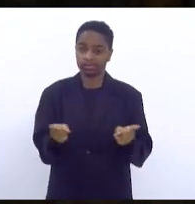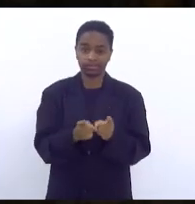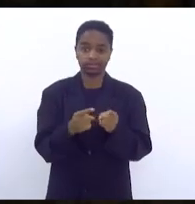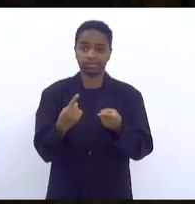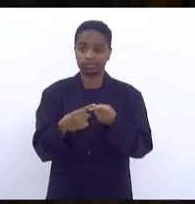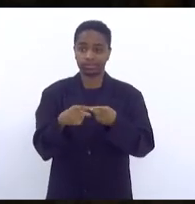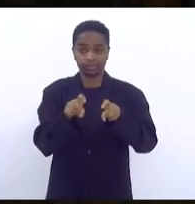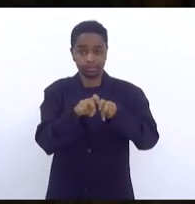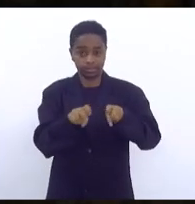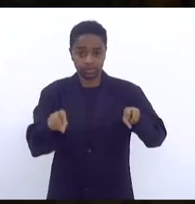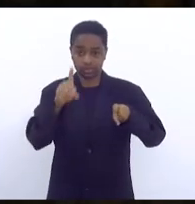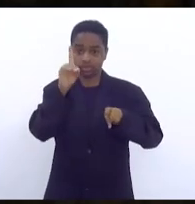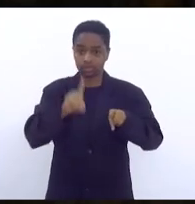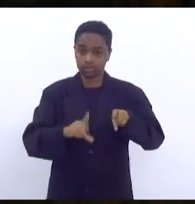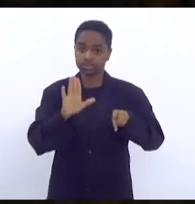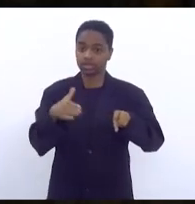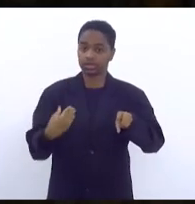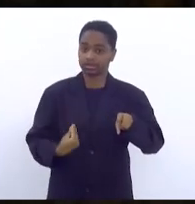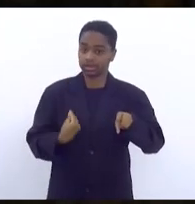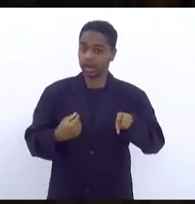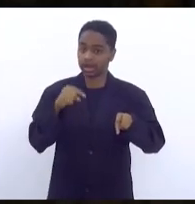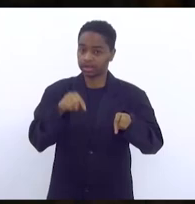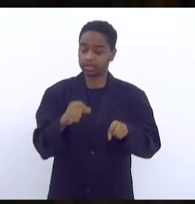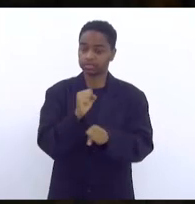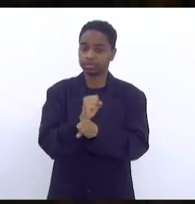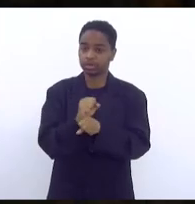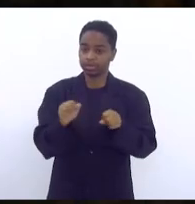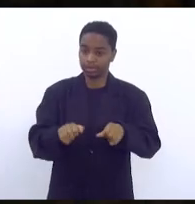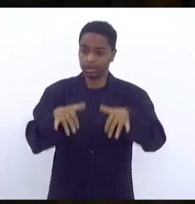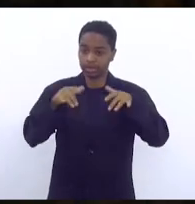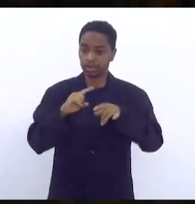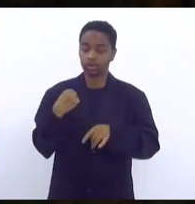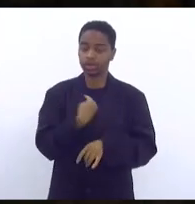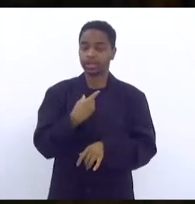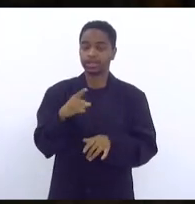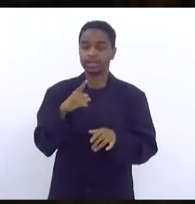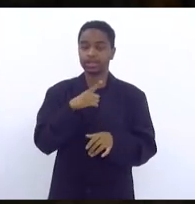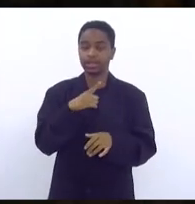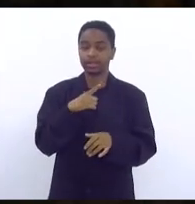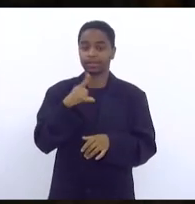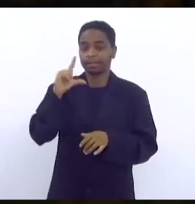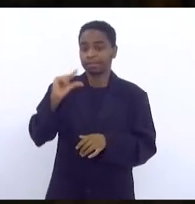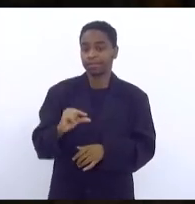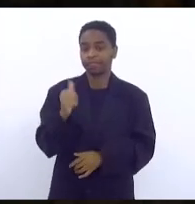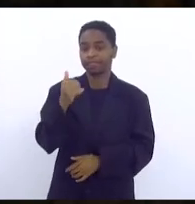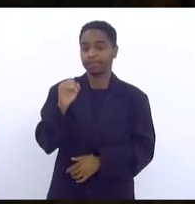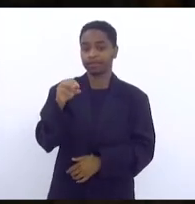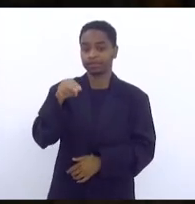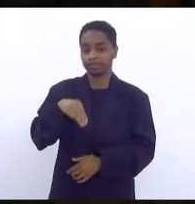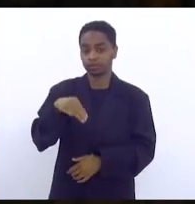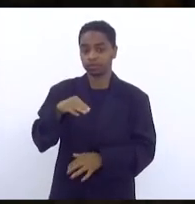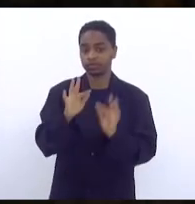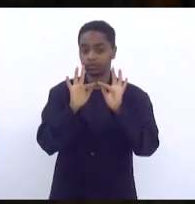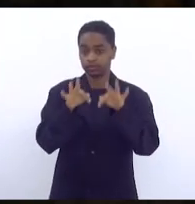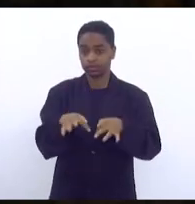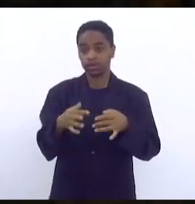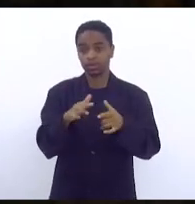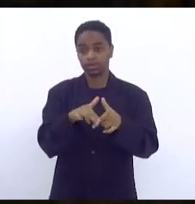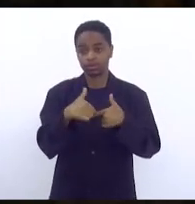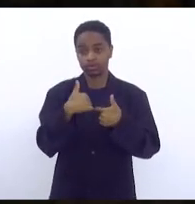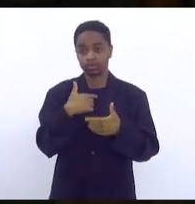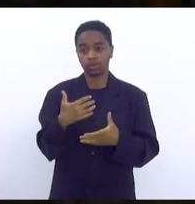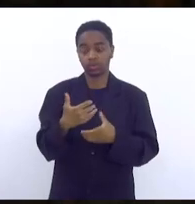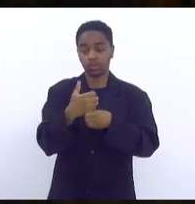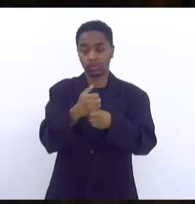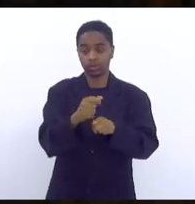diretora já está aqui para aguardar o plenário Então a gente tem menos de 10 minutos para concluir a audiência por isso eu faço aqui que a contagem